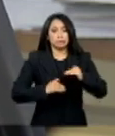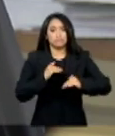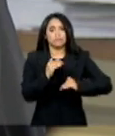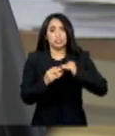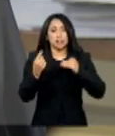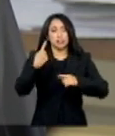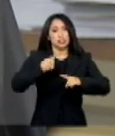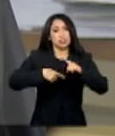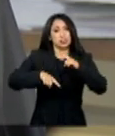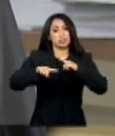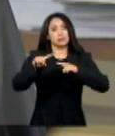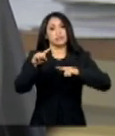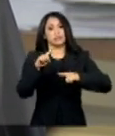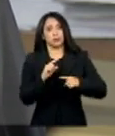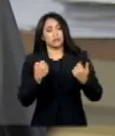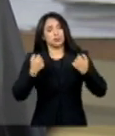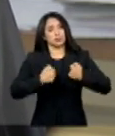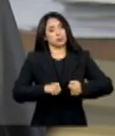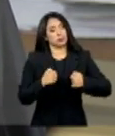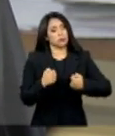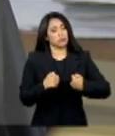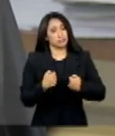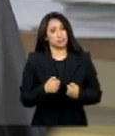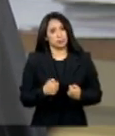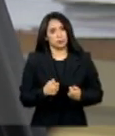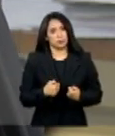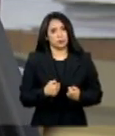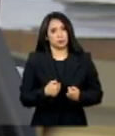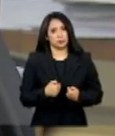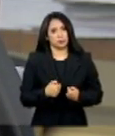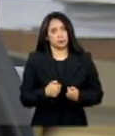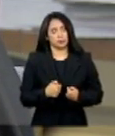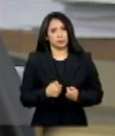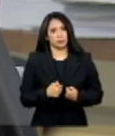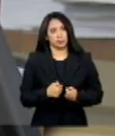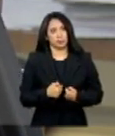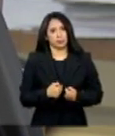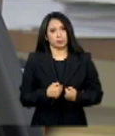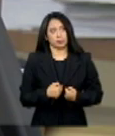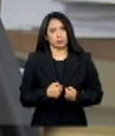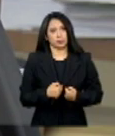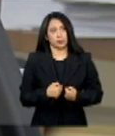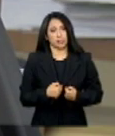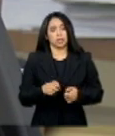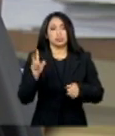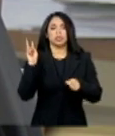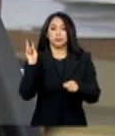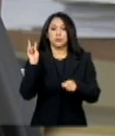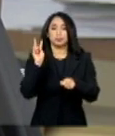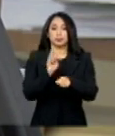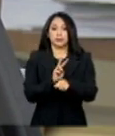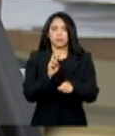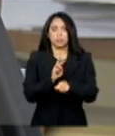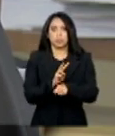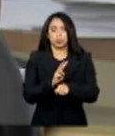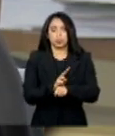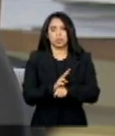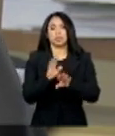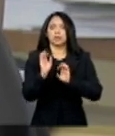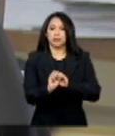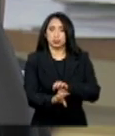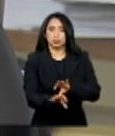que precisa ser acima de tudo protegida e educada